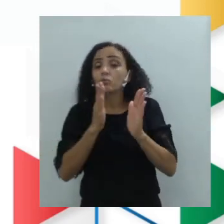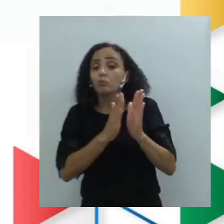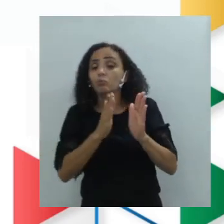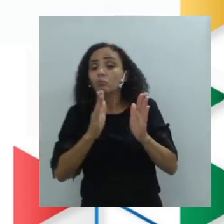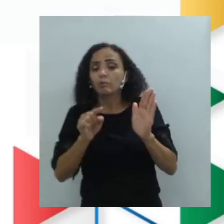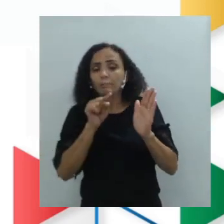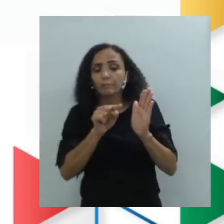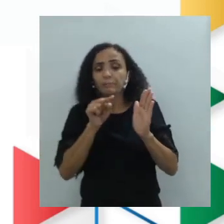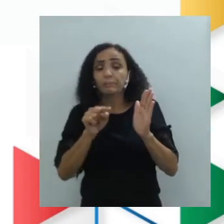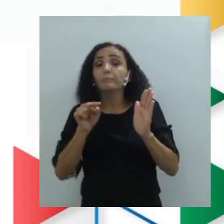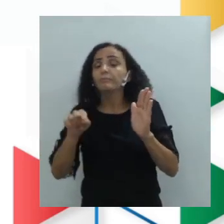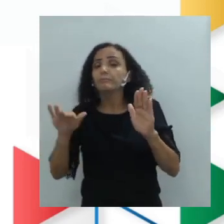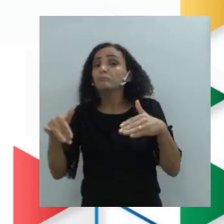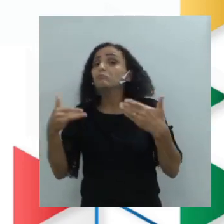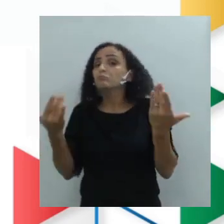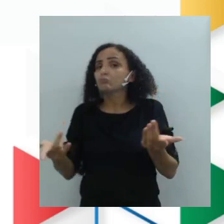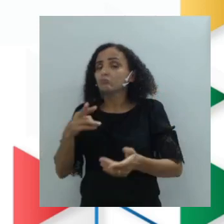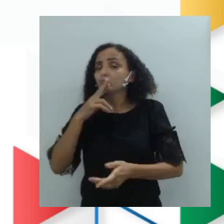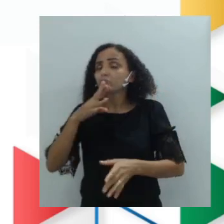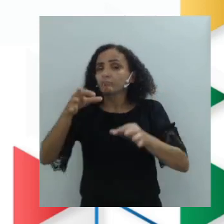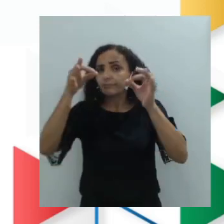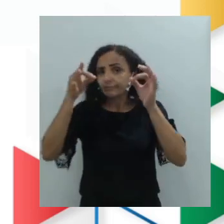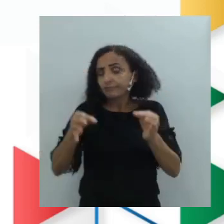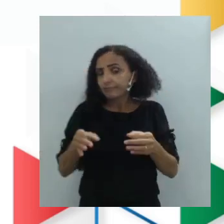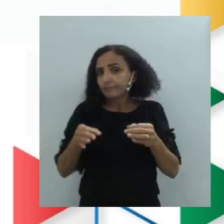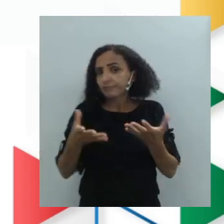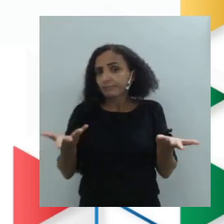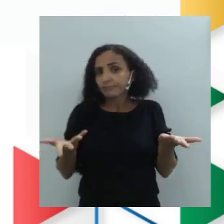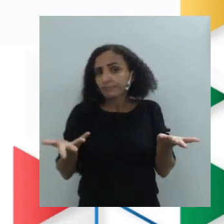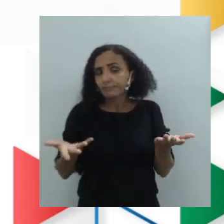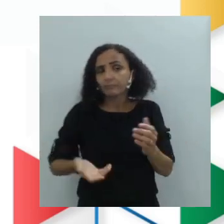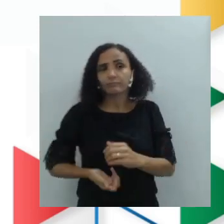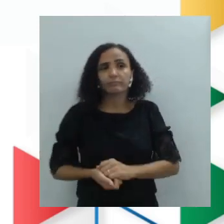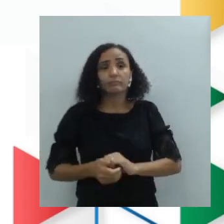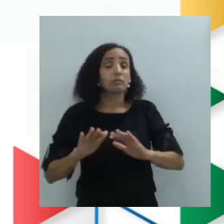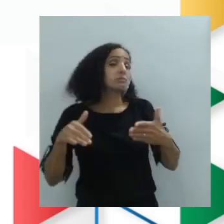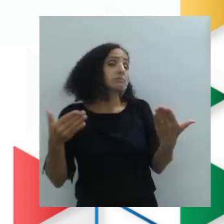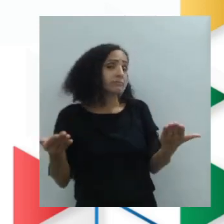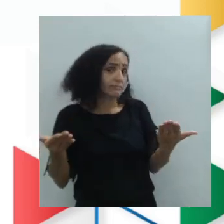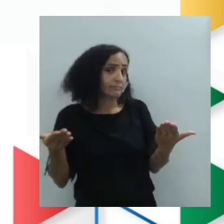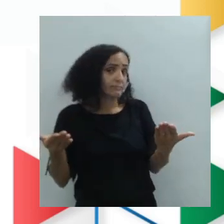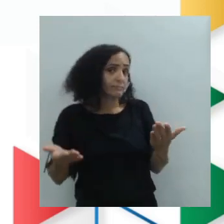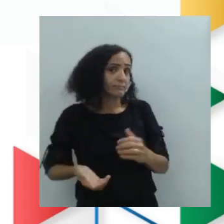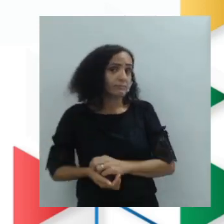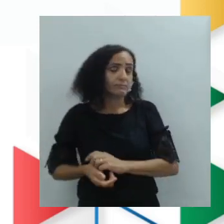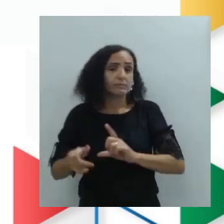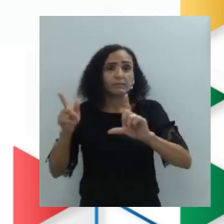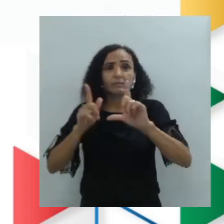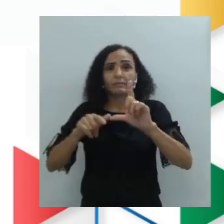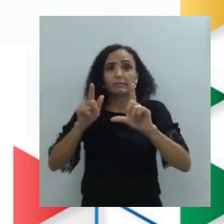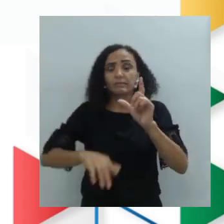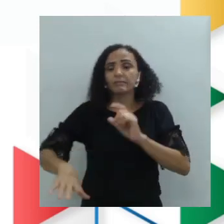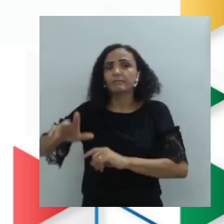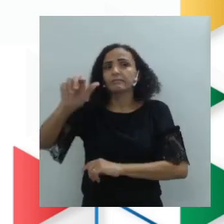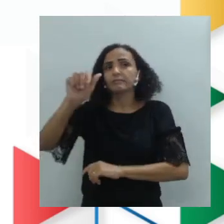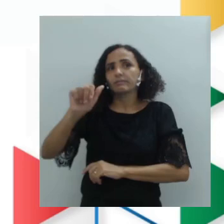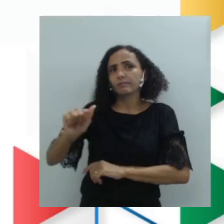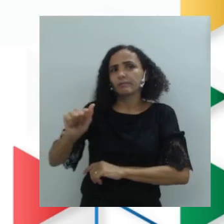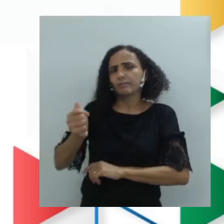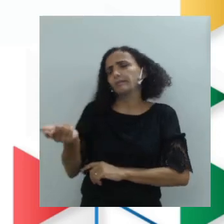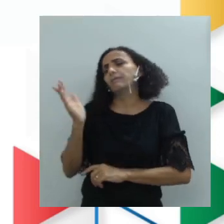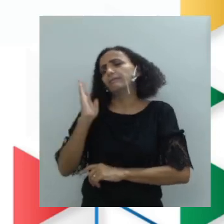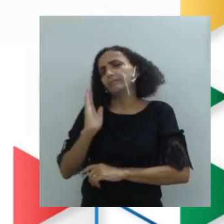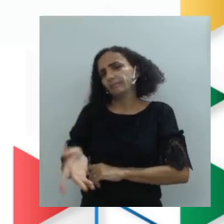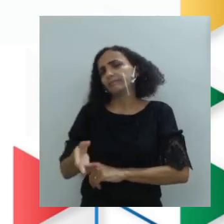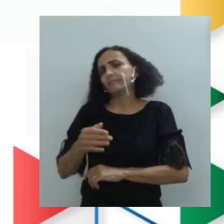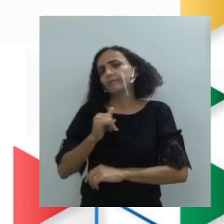por sua vez, reúnem-se e formam os órgãos. Então, qual é a resposta? Letra A, né? Isso praticamente já dei a